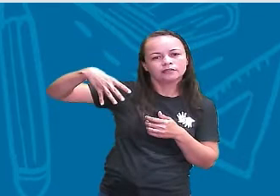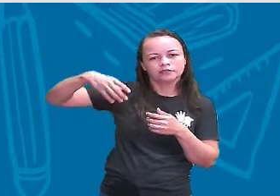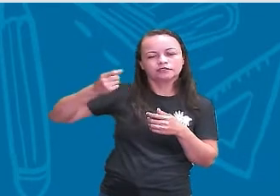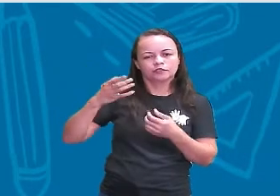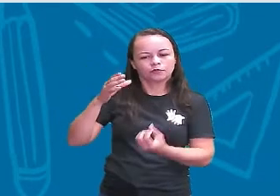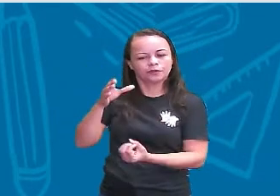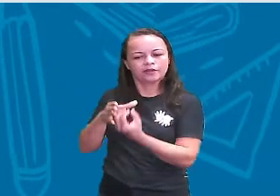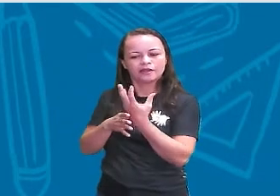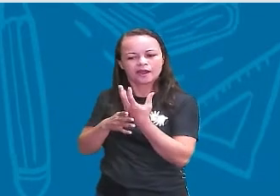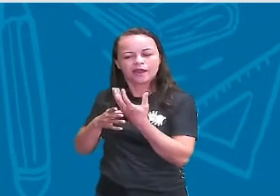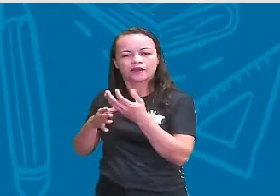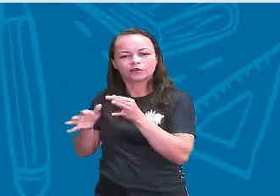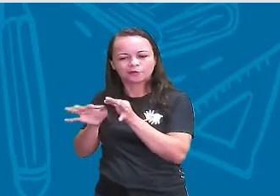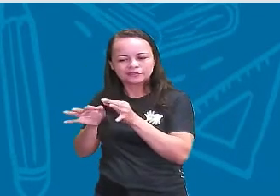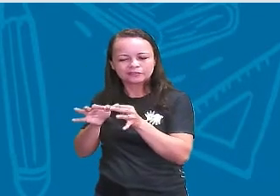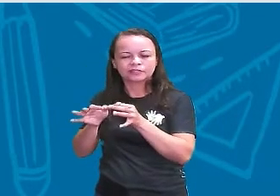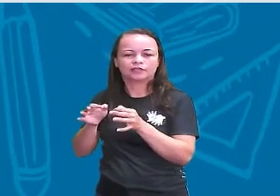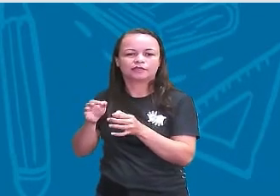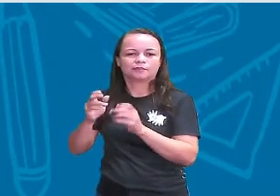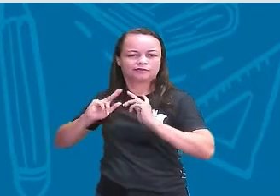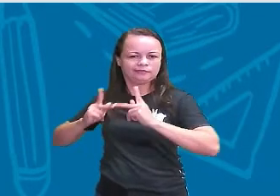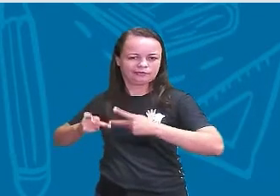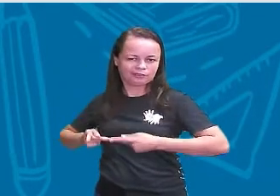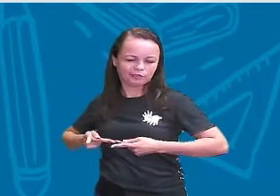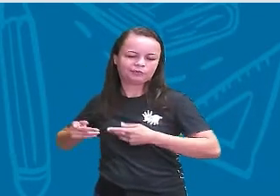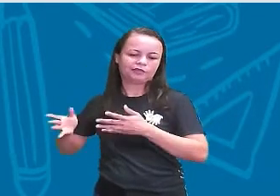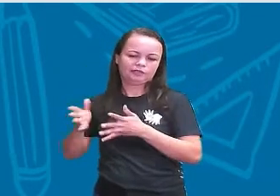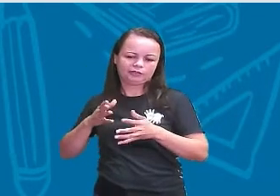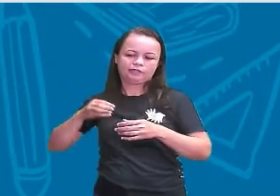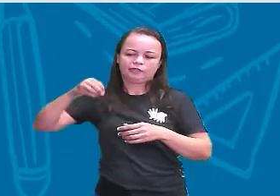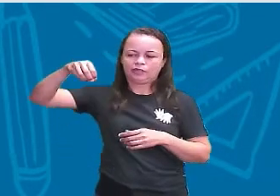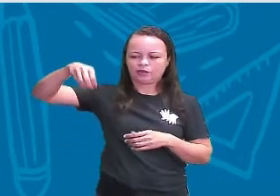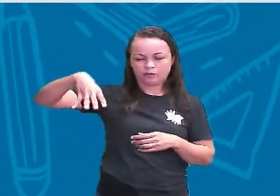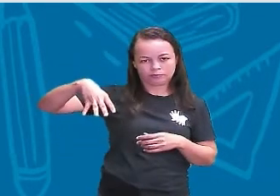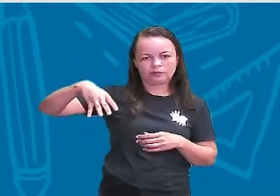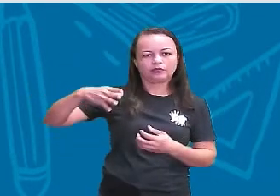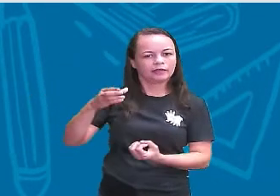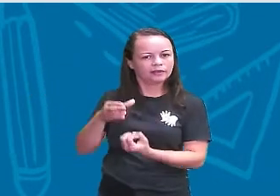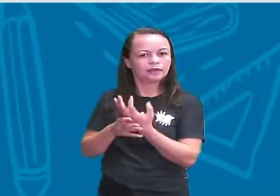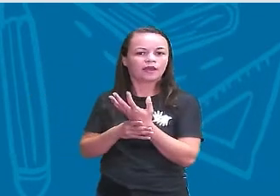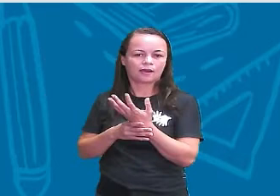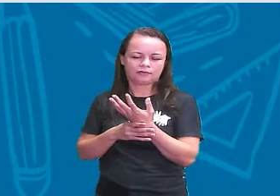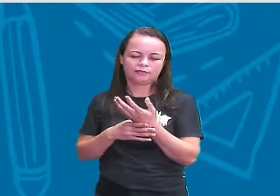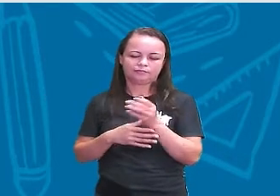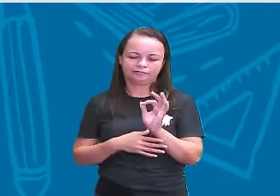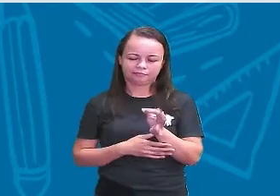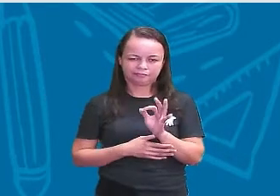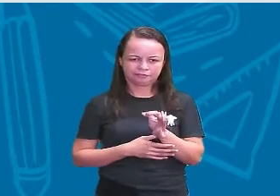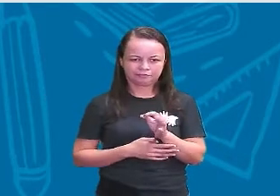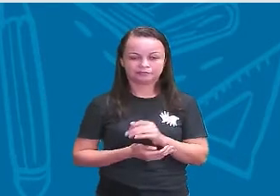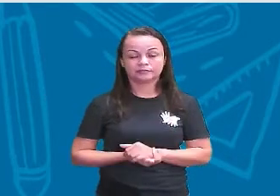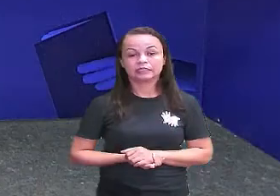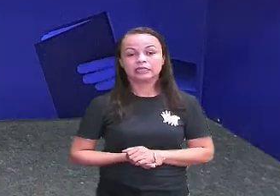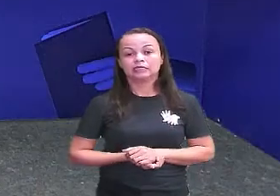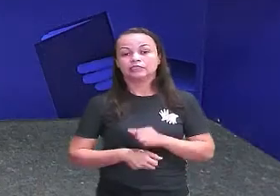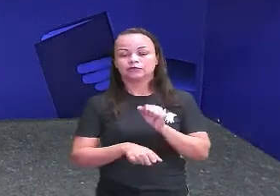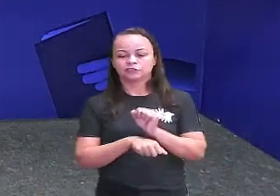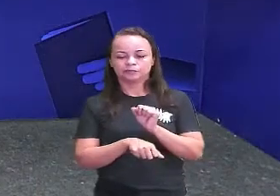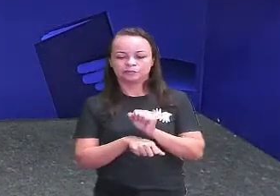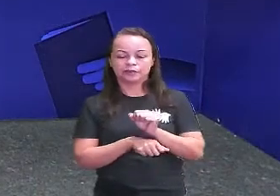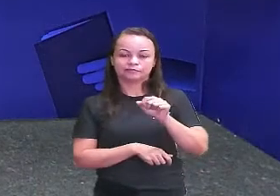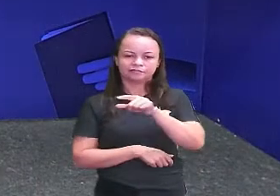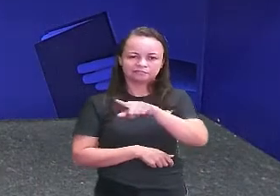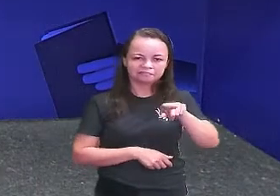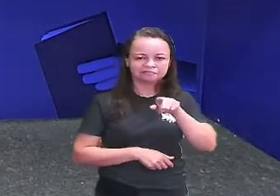produzidos pelos seres humanos que emitem luz, só que uma luz artificial, tá certo? Portanto, eu espero que vocês